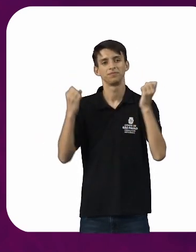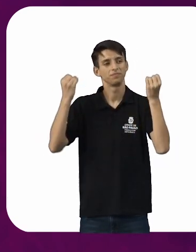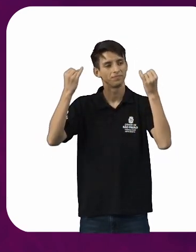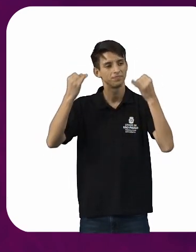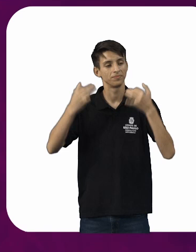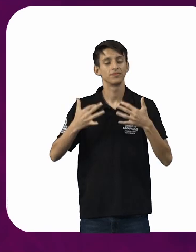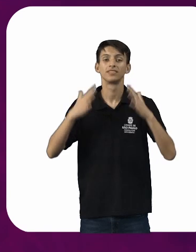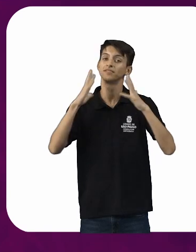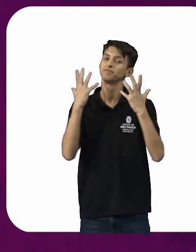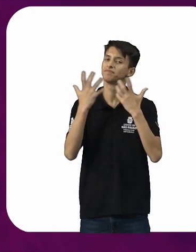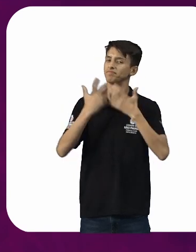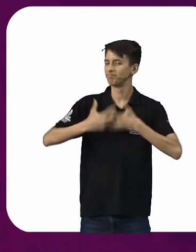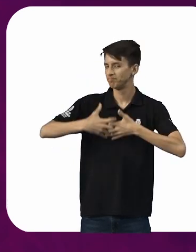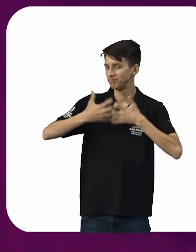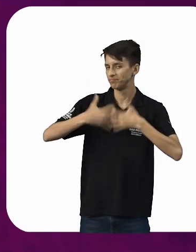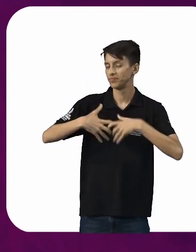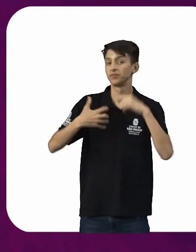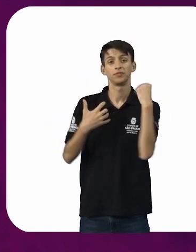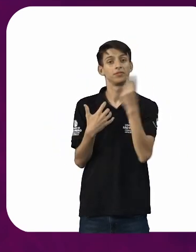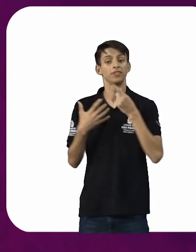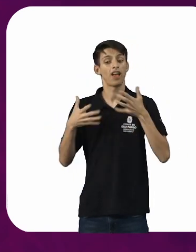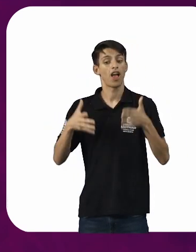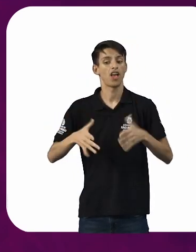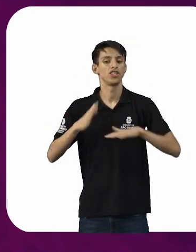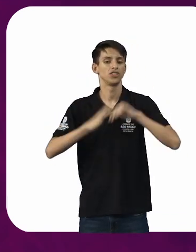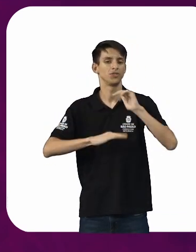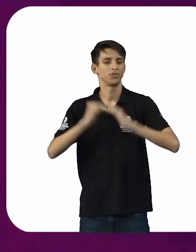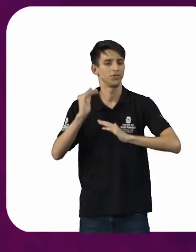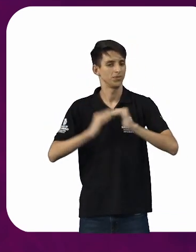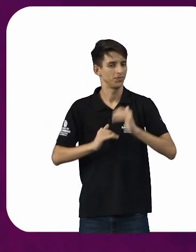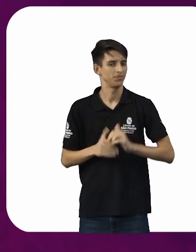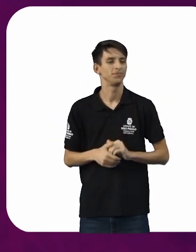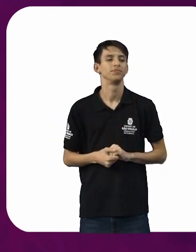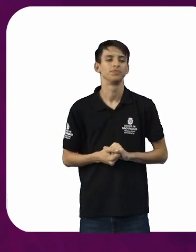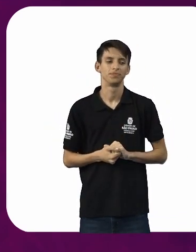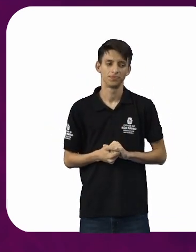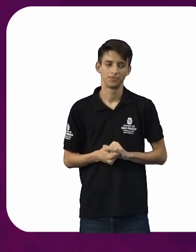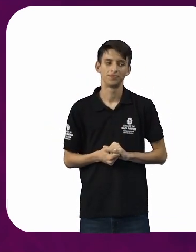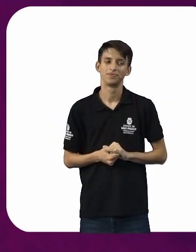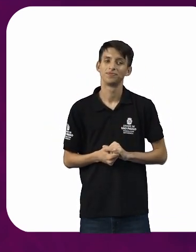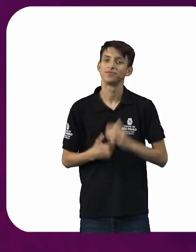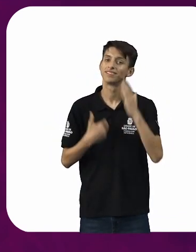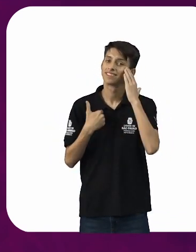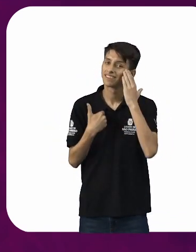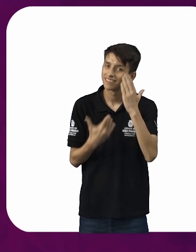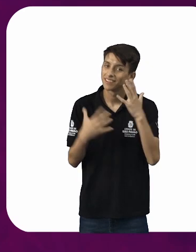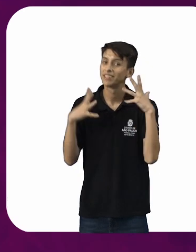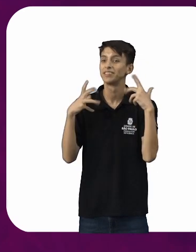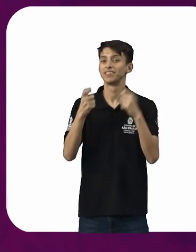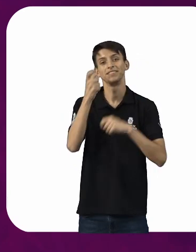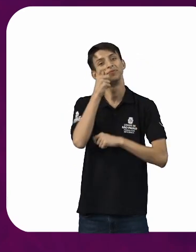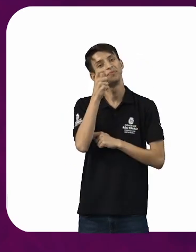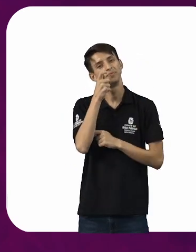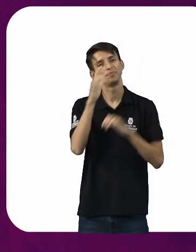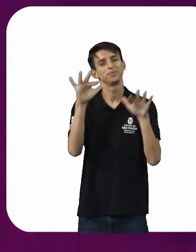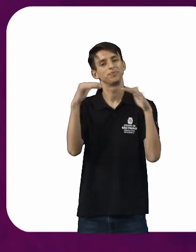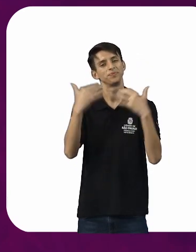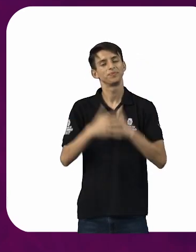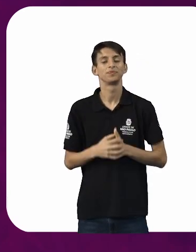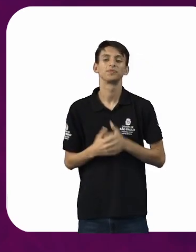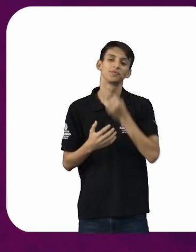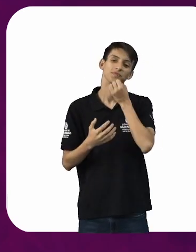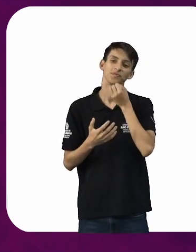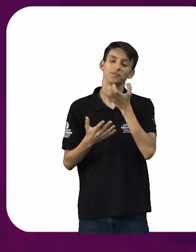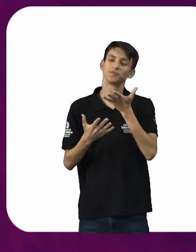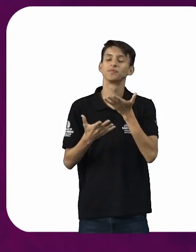fazer refletir sobre as nossas atitudes e os nossos posicionamentos. E agradeço também a todos que nos acompanharam e os